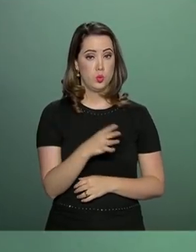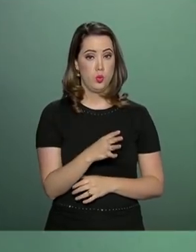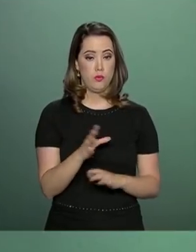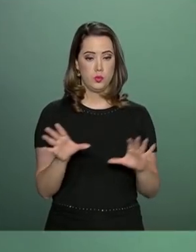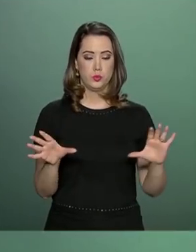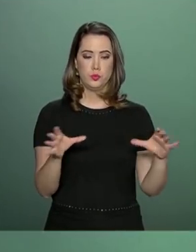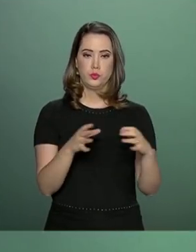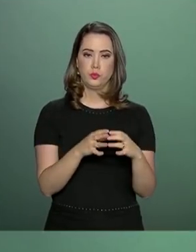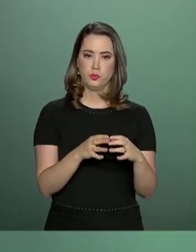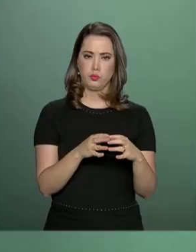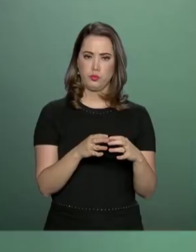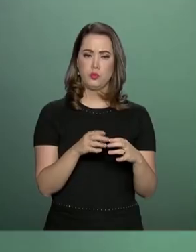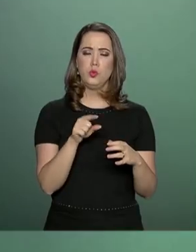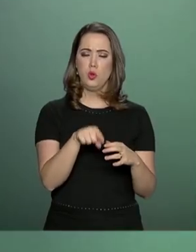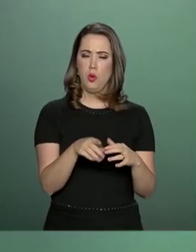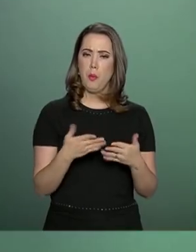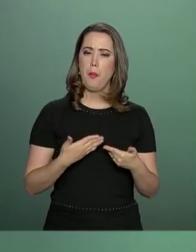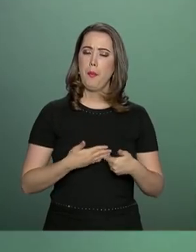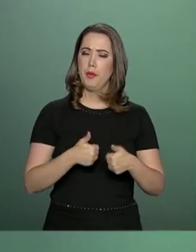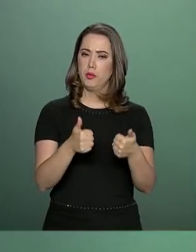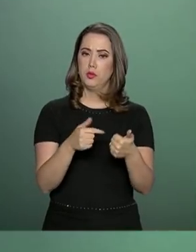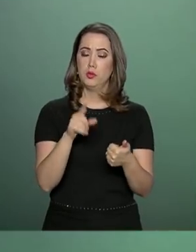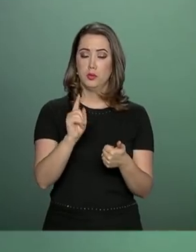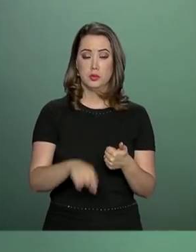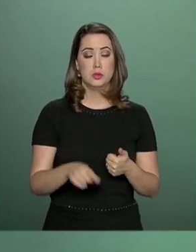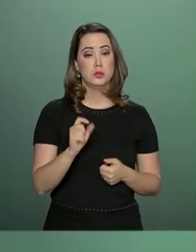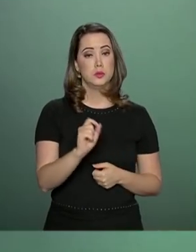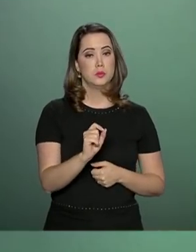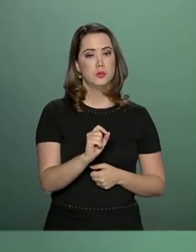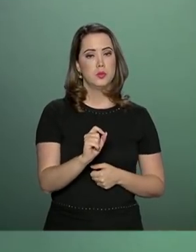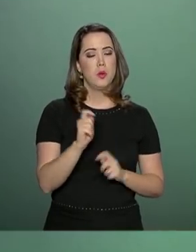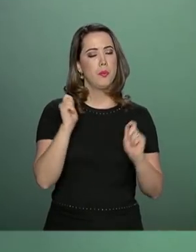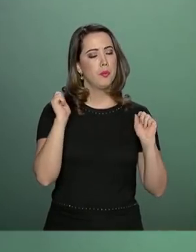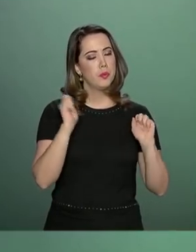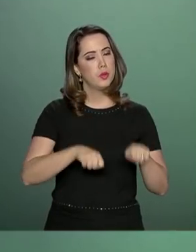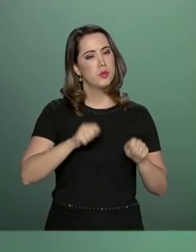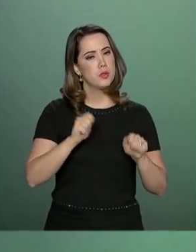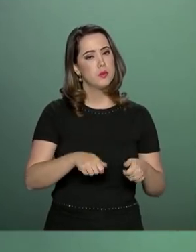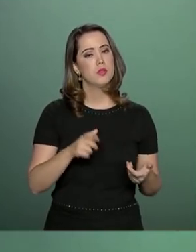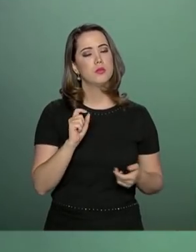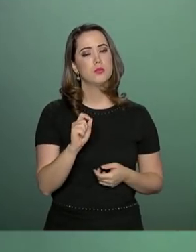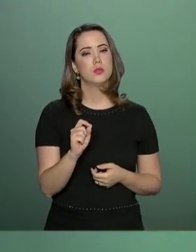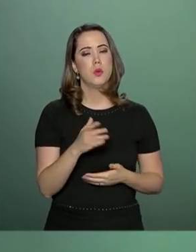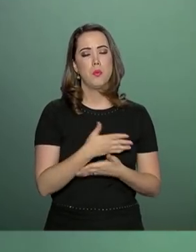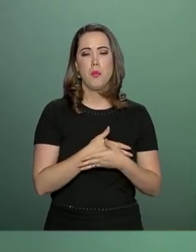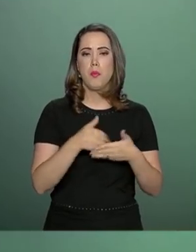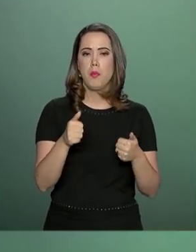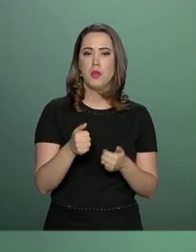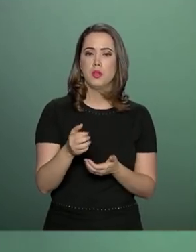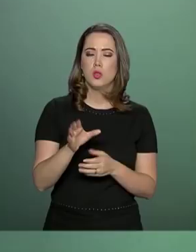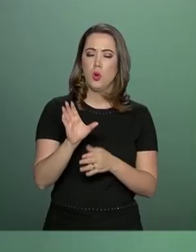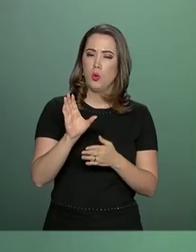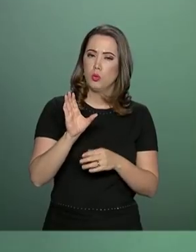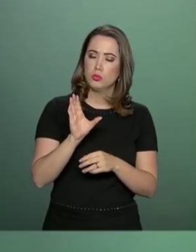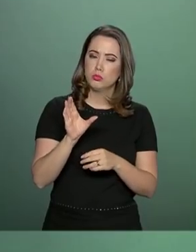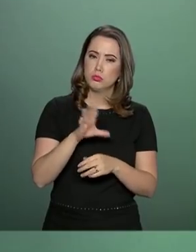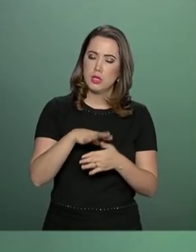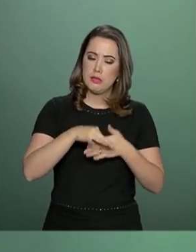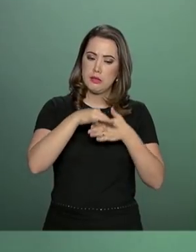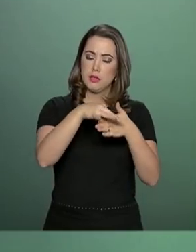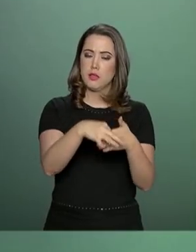trará maior flexibilidade e possibilitará uma melhor coordenação,